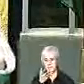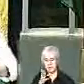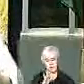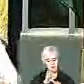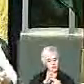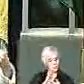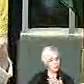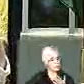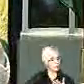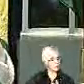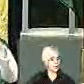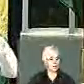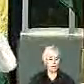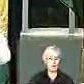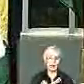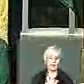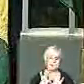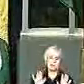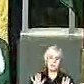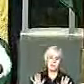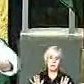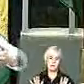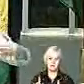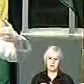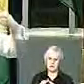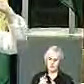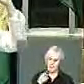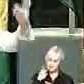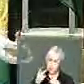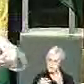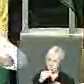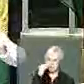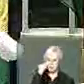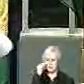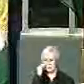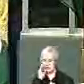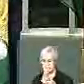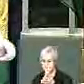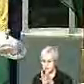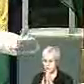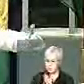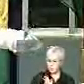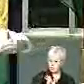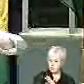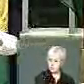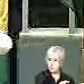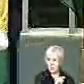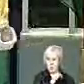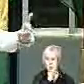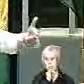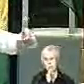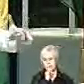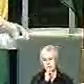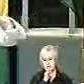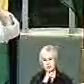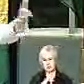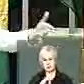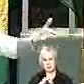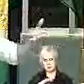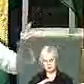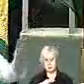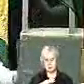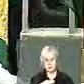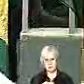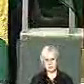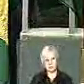clara a tentativa golpista de veículos, como, por exemplo, aquela tomada no